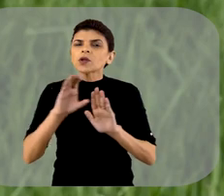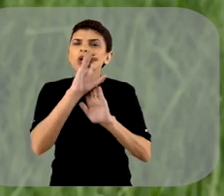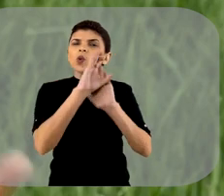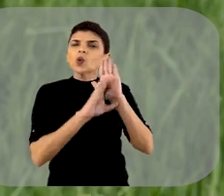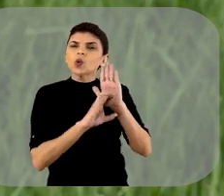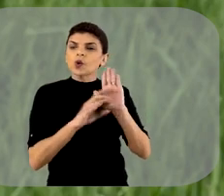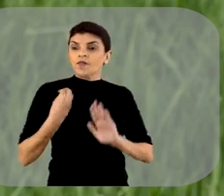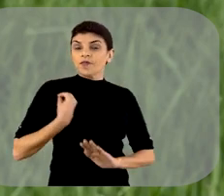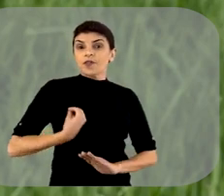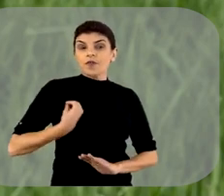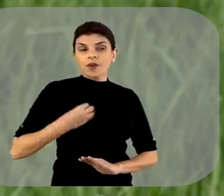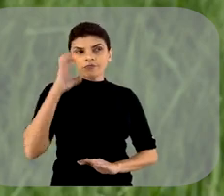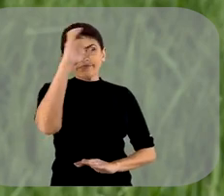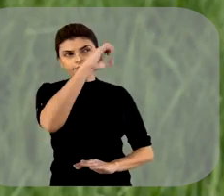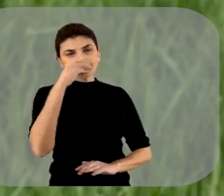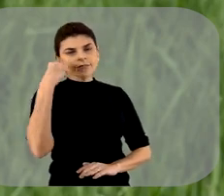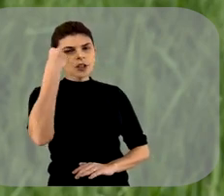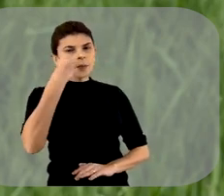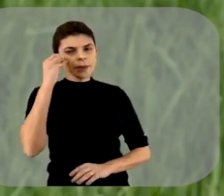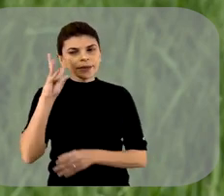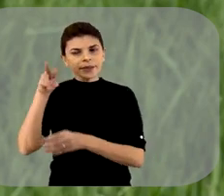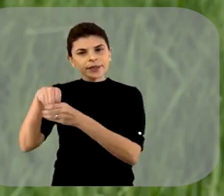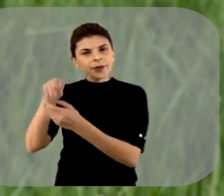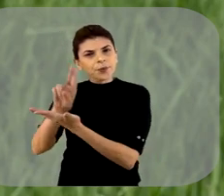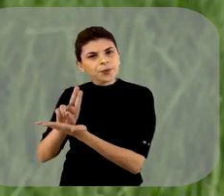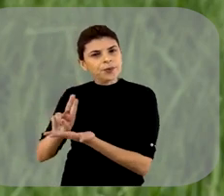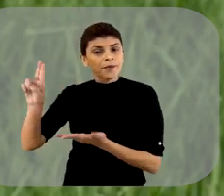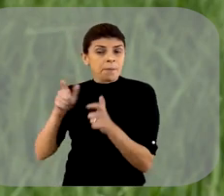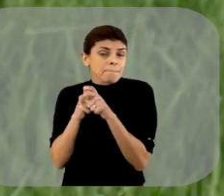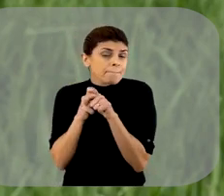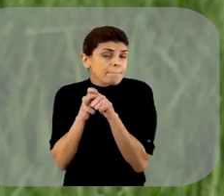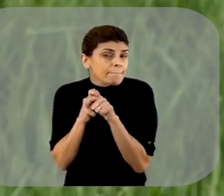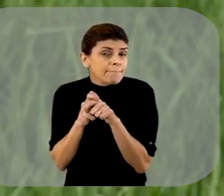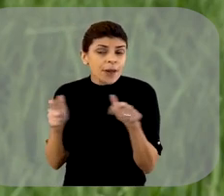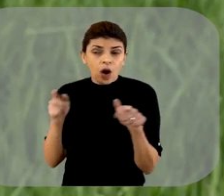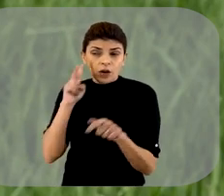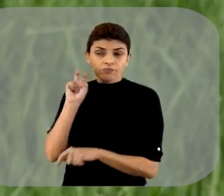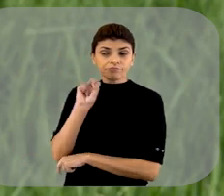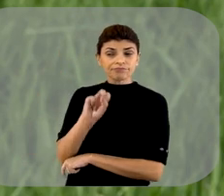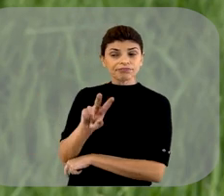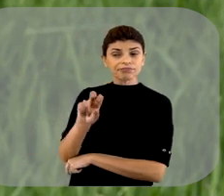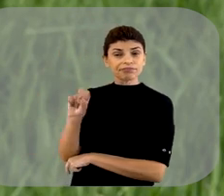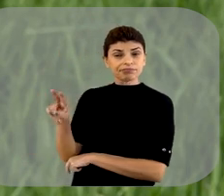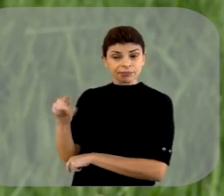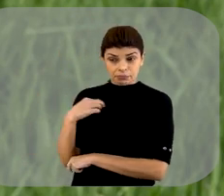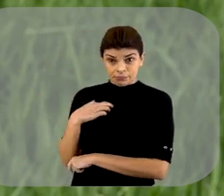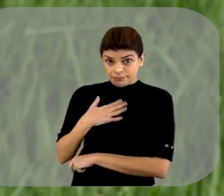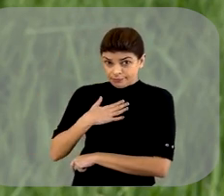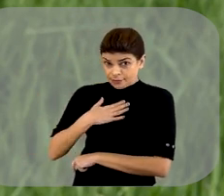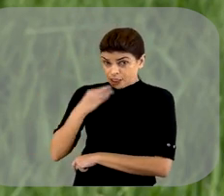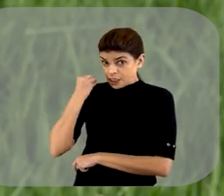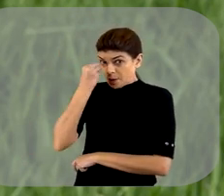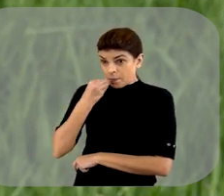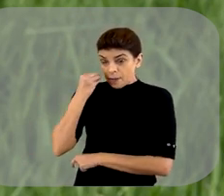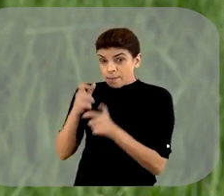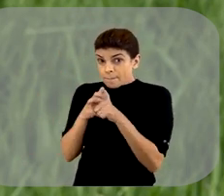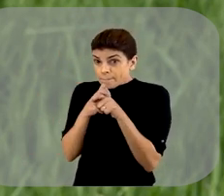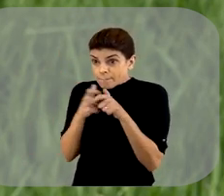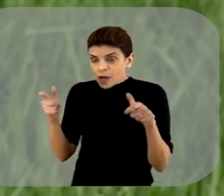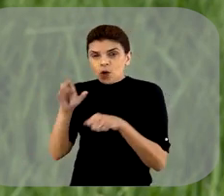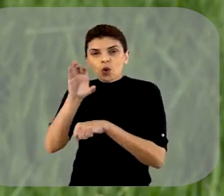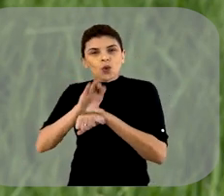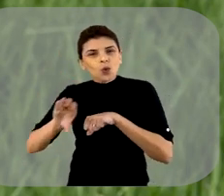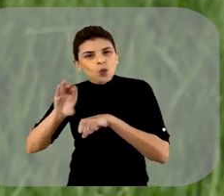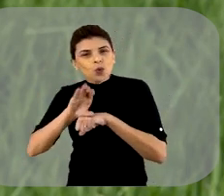ele vivenciou na academia, né? A maioria, pela minha experiência, né, a maior parte dos cursos